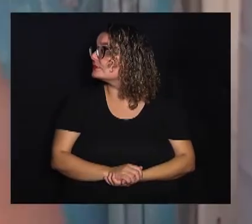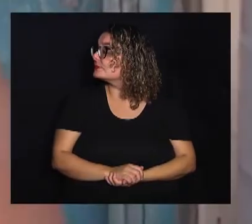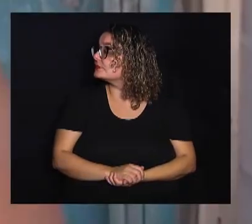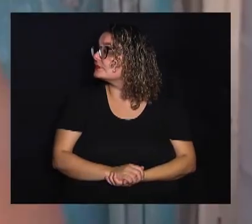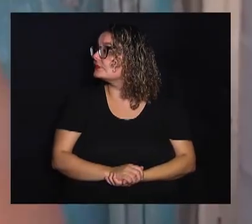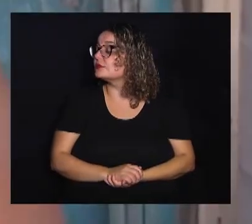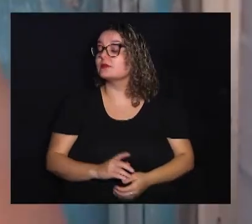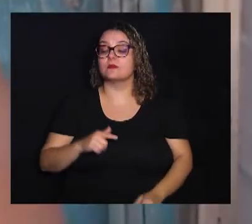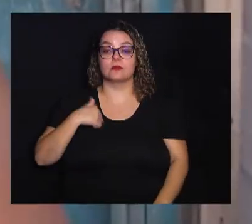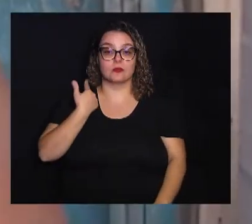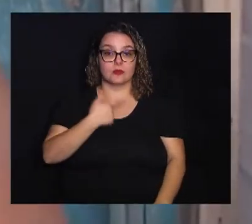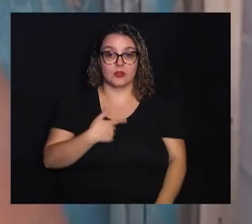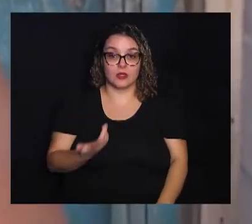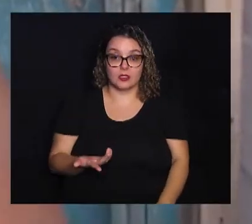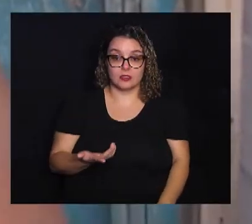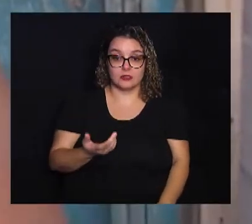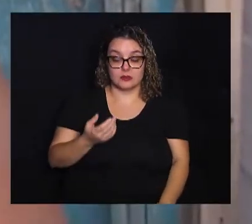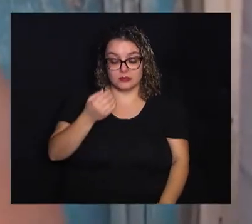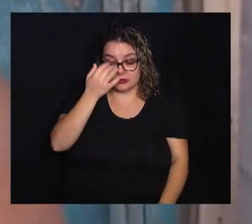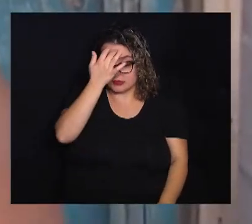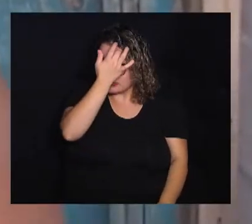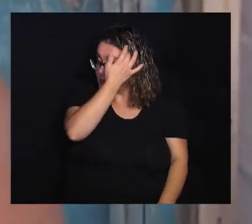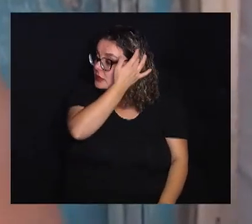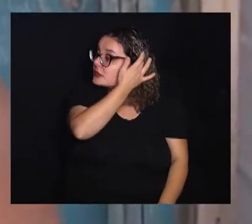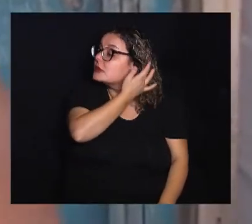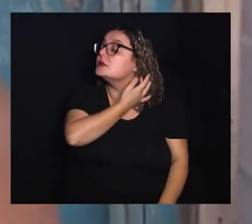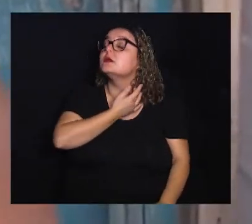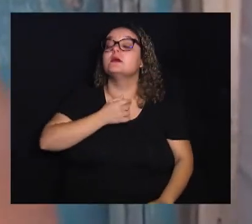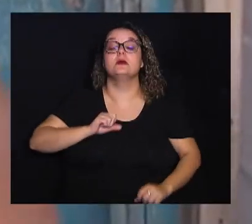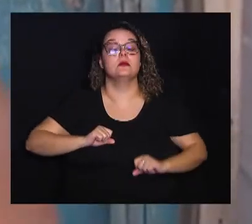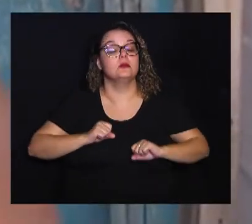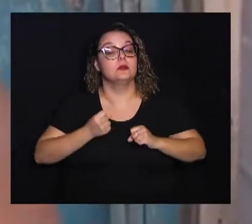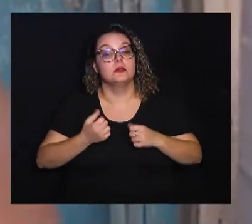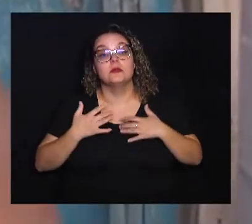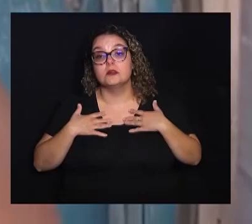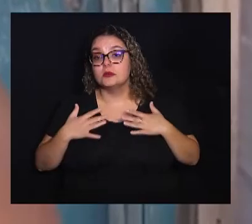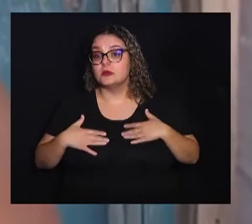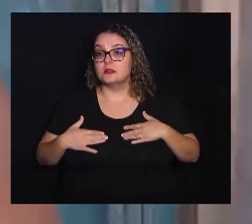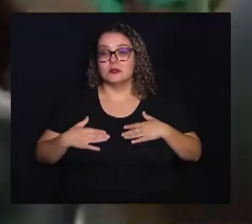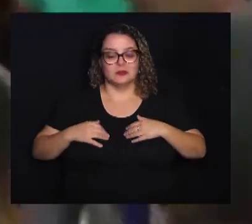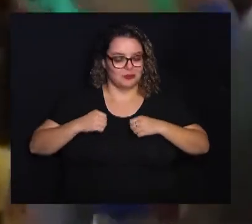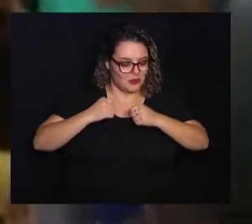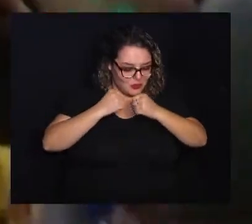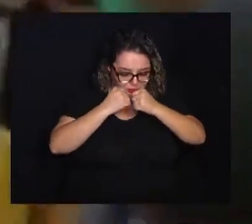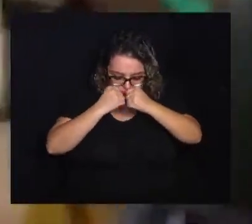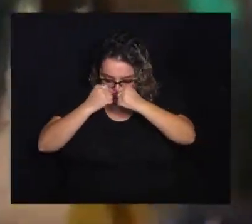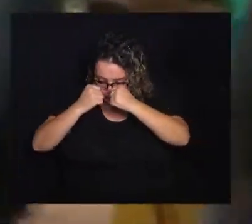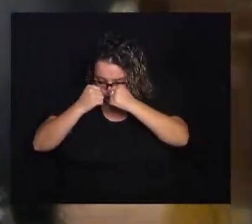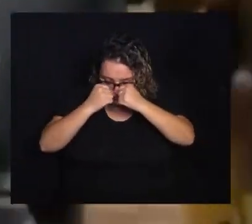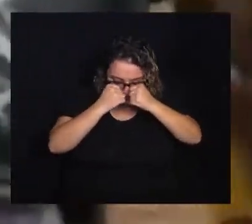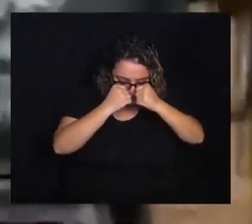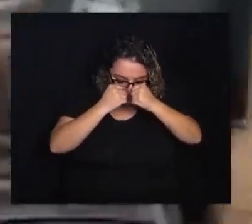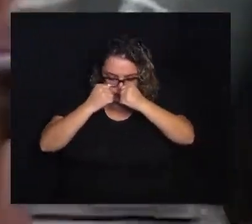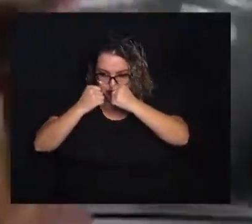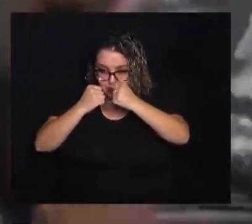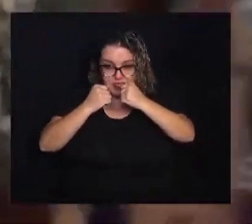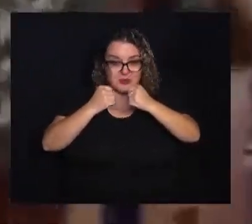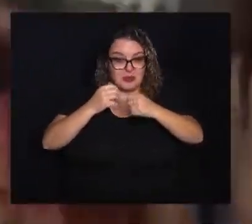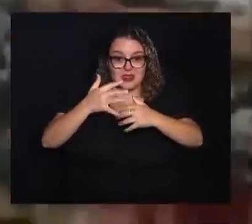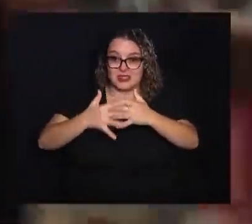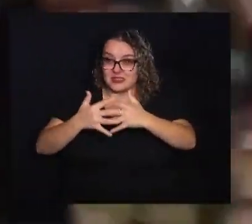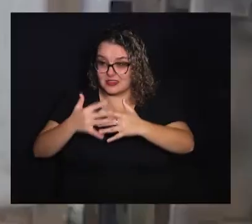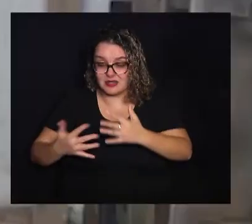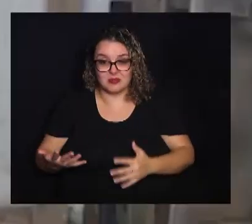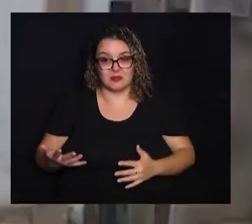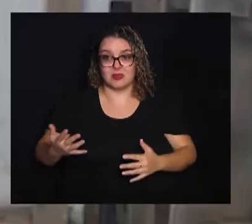A gente fez muito esforço físico tentando fazer barreiras para impedir a entrada